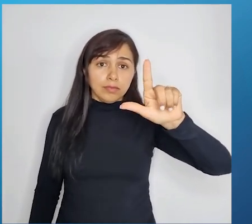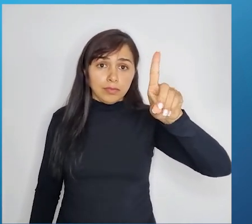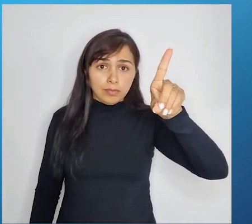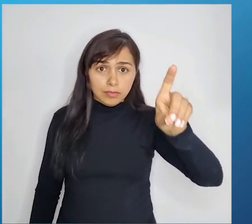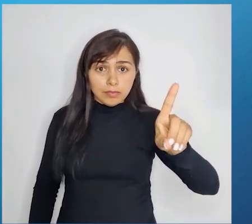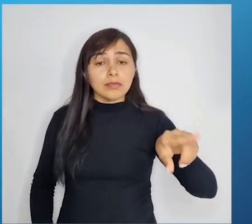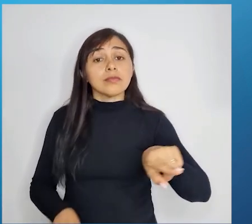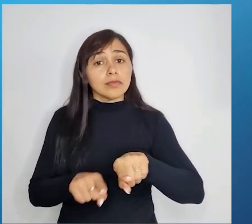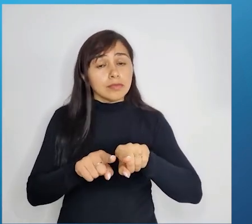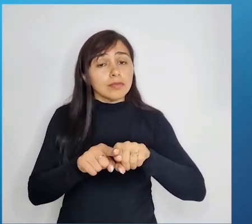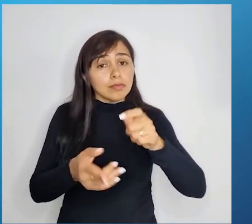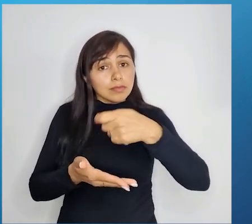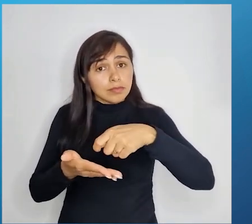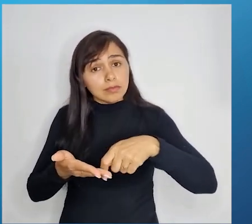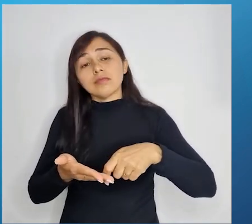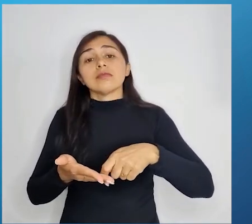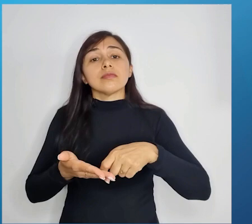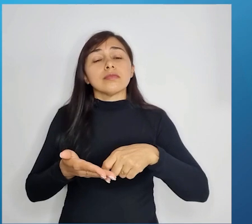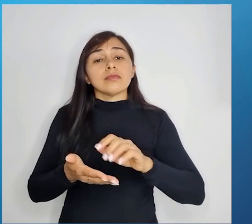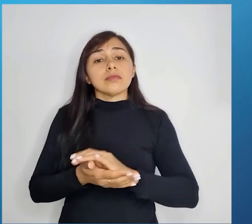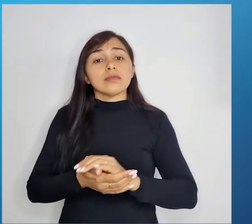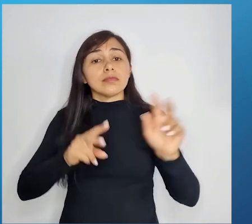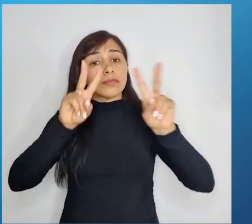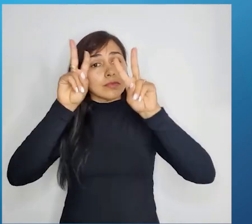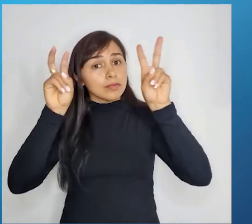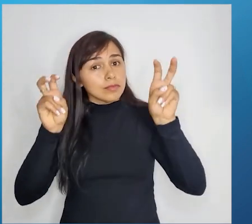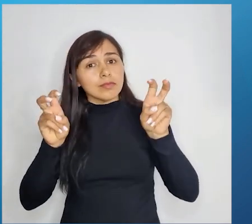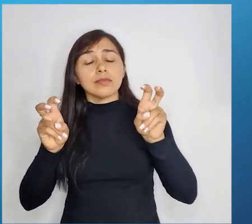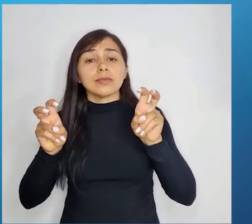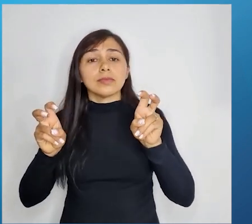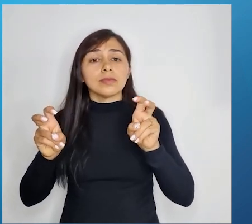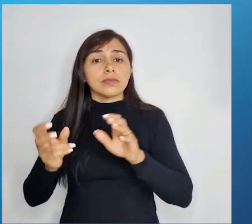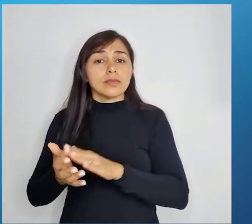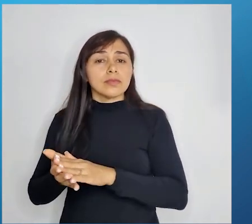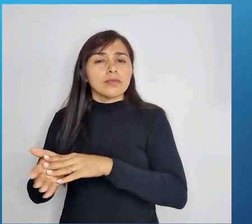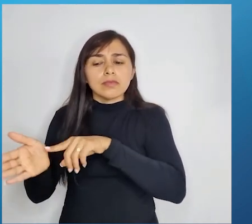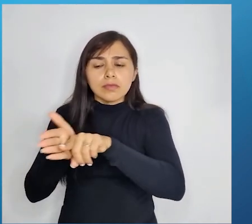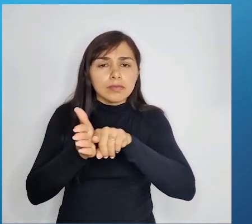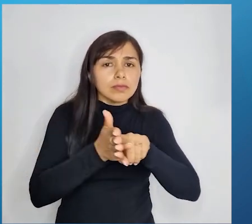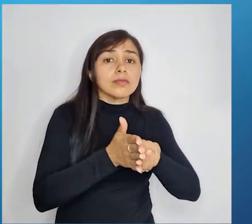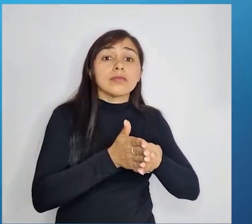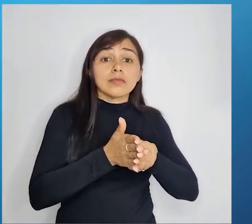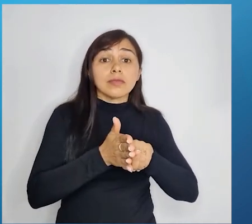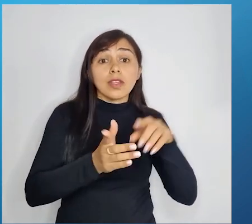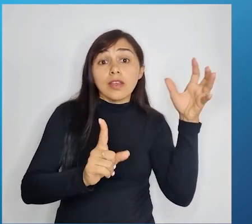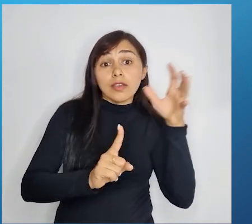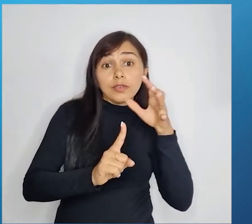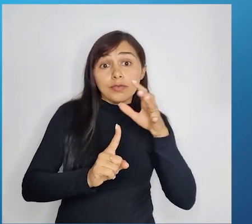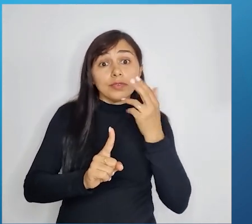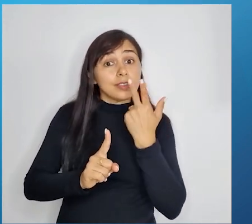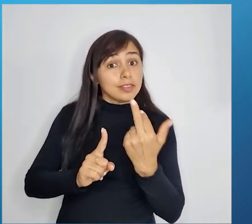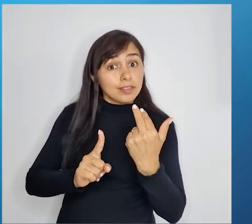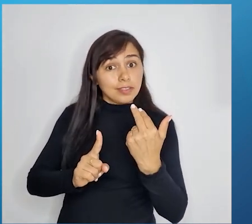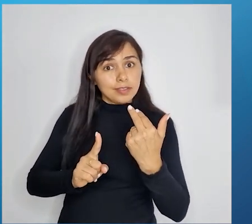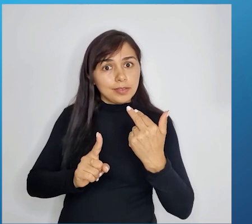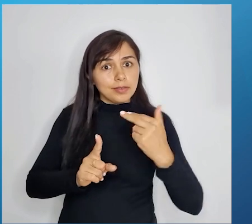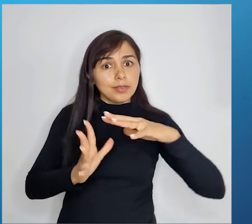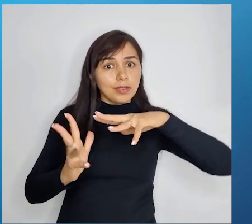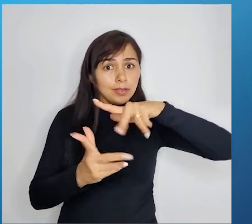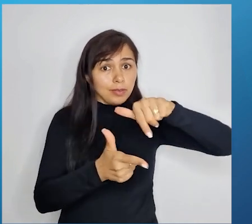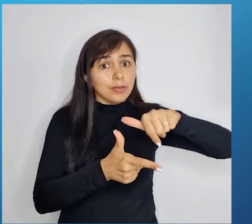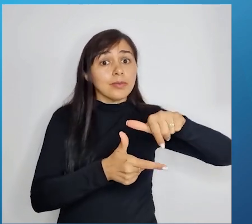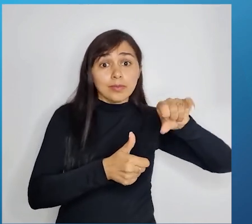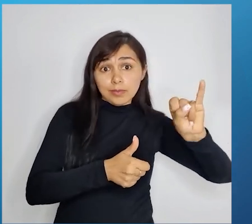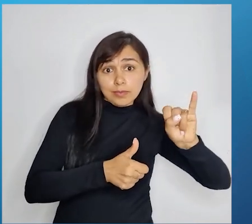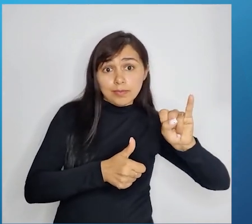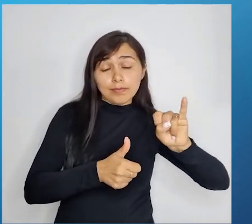autor do Manifesto Antropófago, que propunha a ideia de devorar influências estrangeiras para criar uma